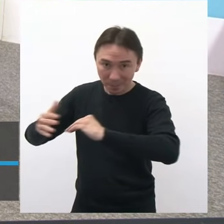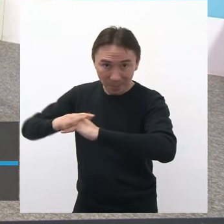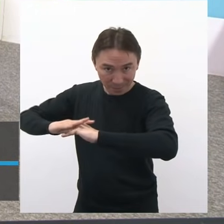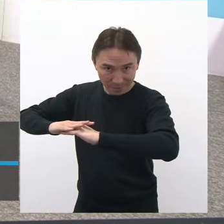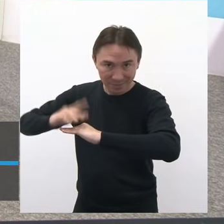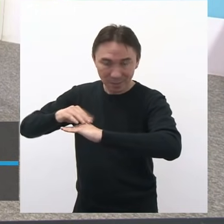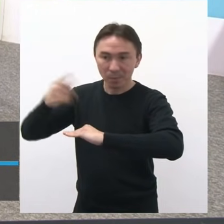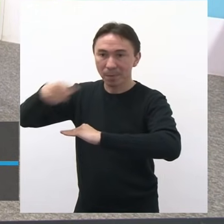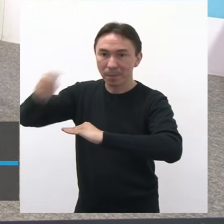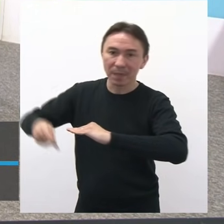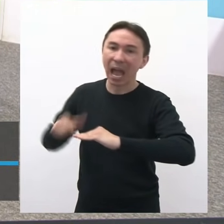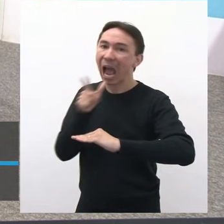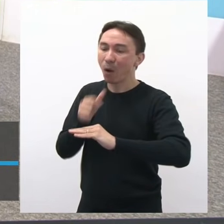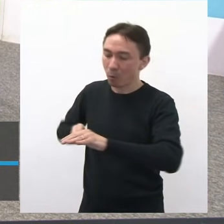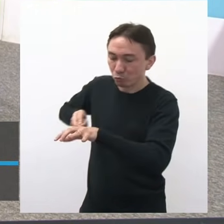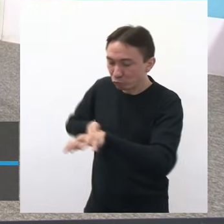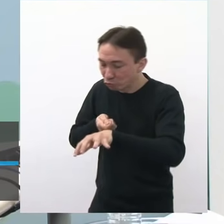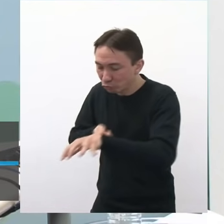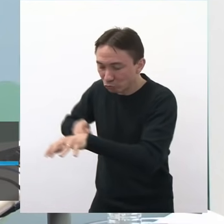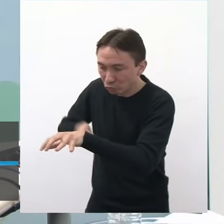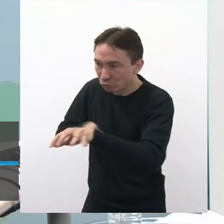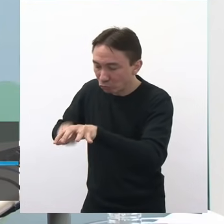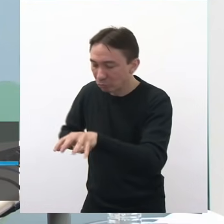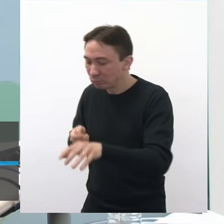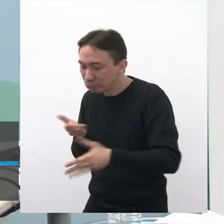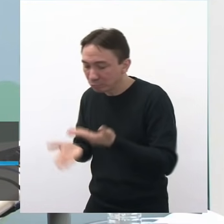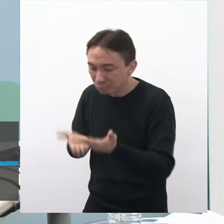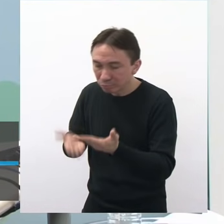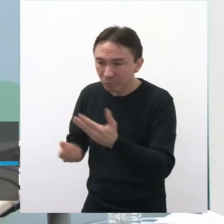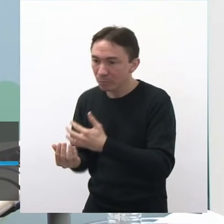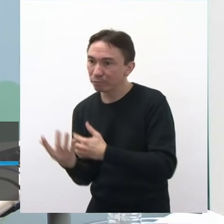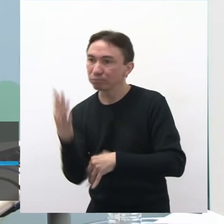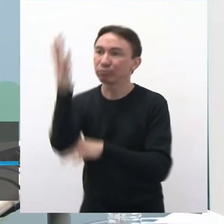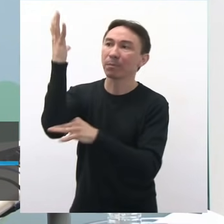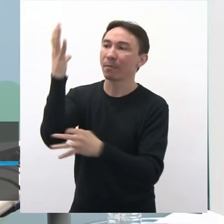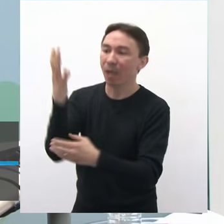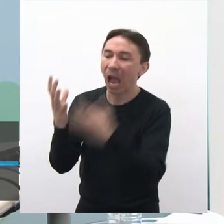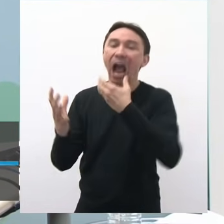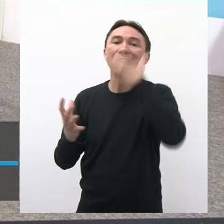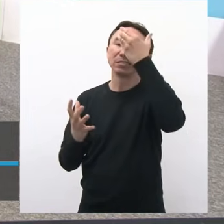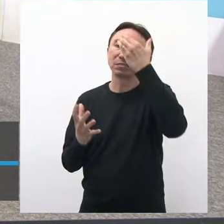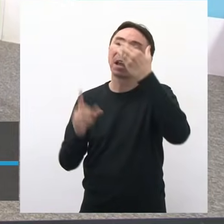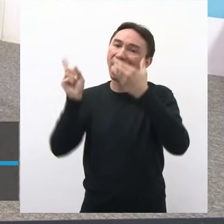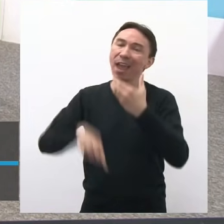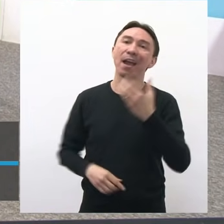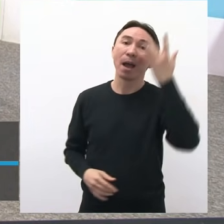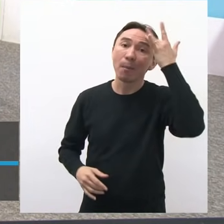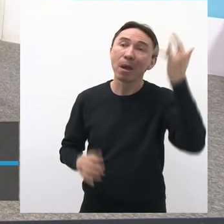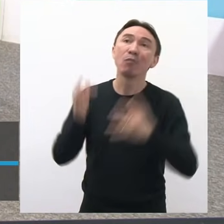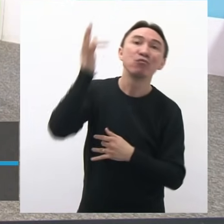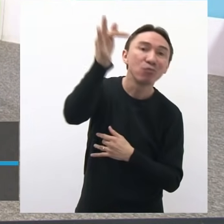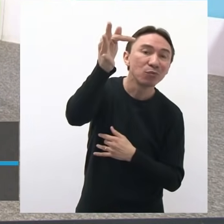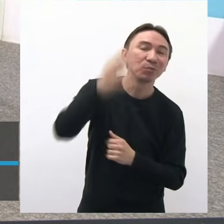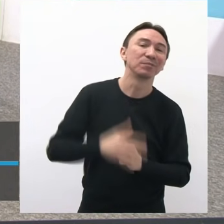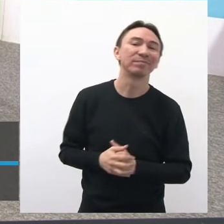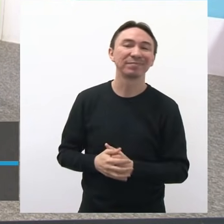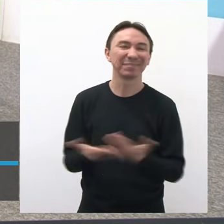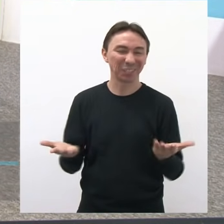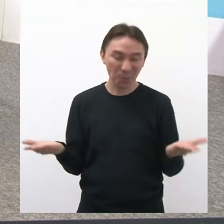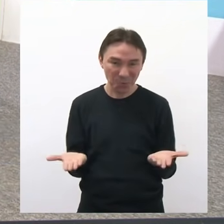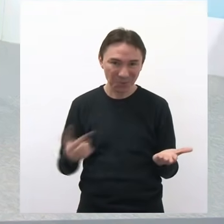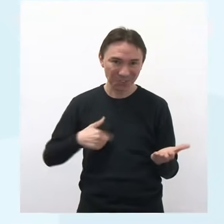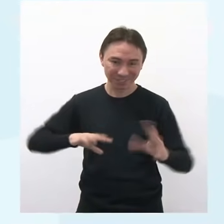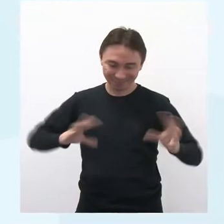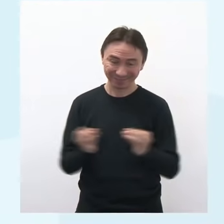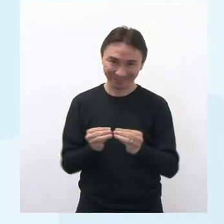colher. É o amanhã, quem quero ser, boa, quem, é o que quero fazer. Uhum. Então, vamos recapitular o que nós vimos nessa aula.